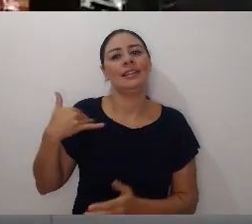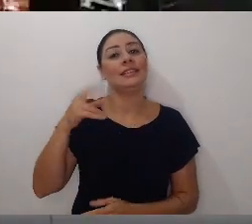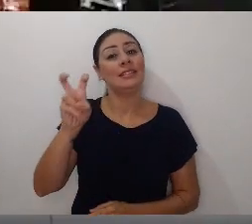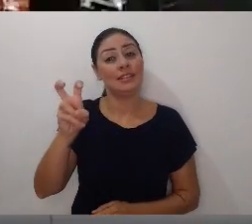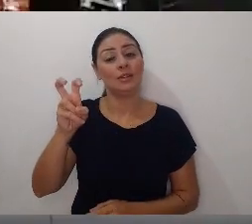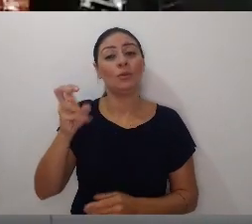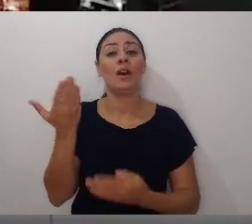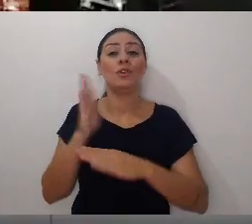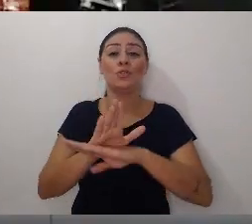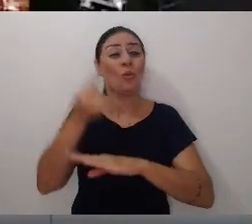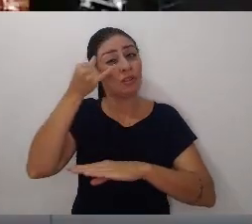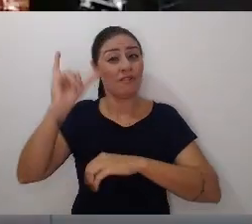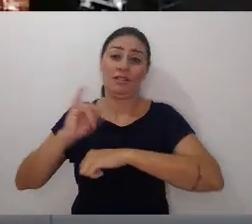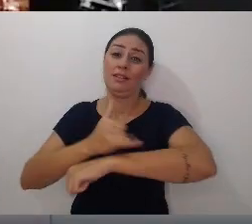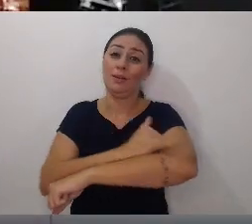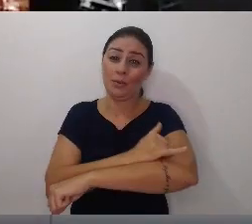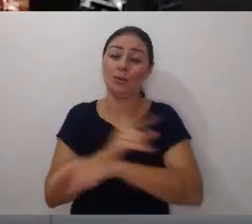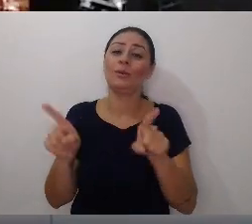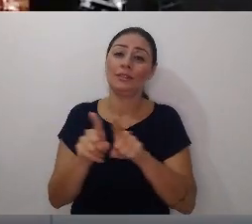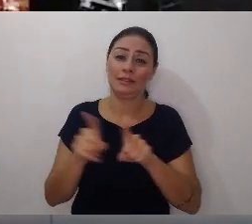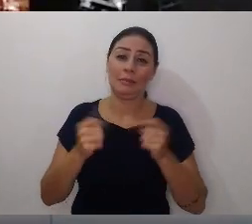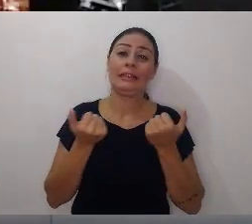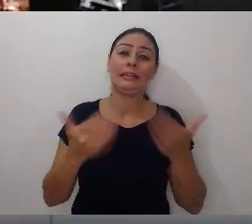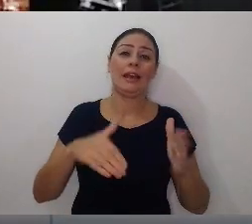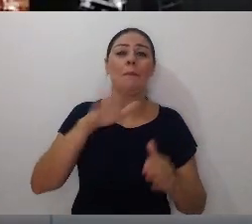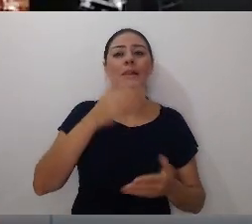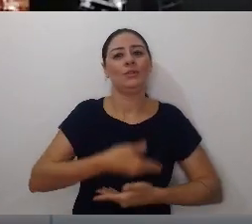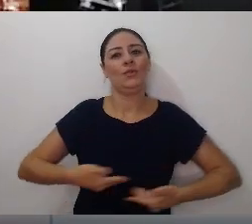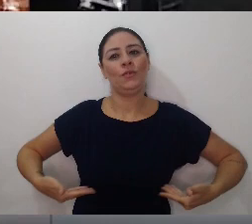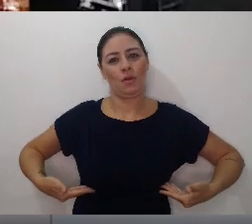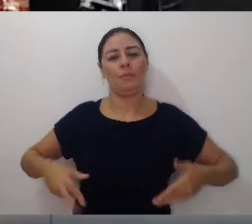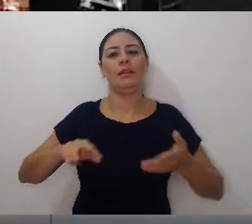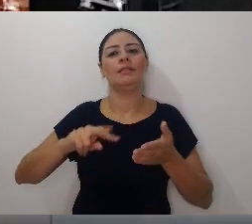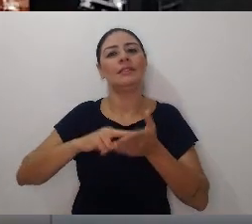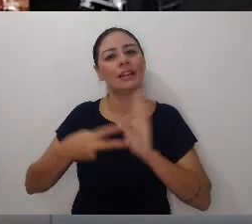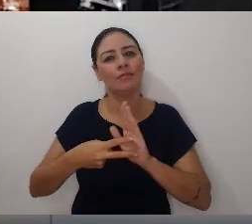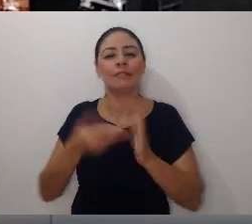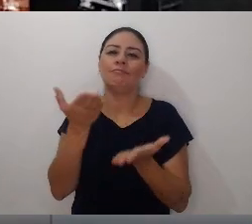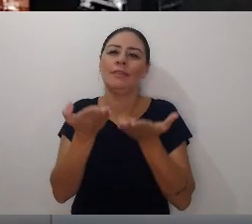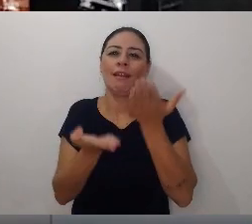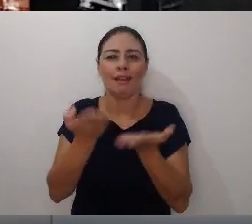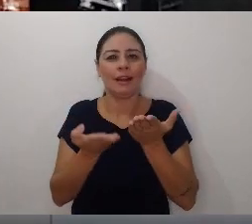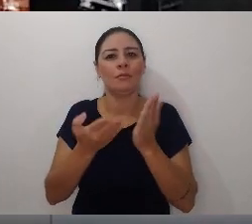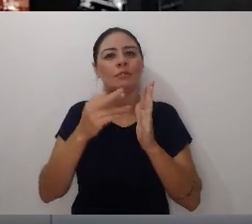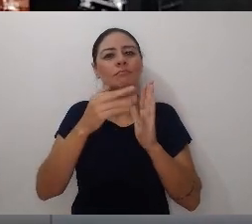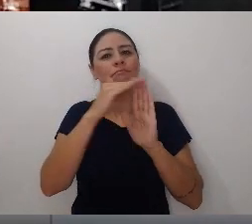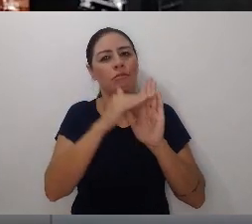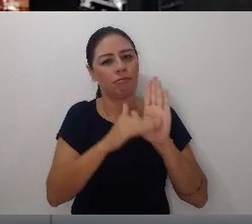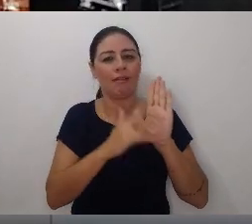mais para crianças de 5 anos, também ajuda a evitar a obesidade. E, ao mesmo tempo, ele dá mais fome. Então,